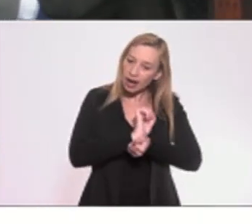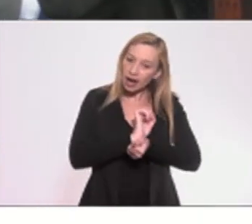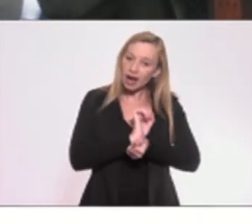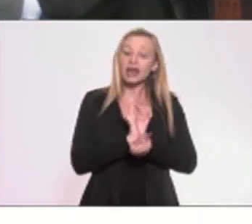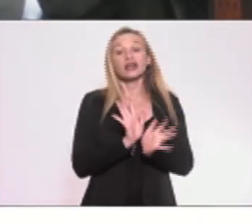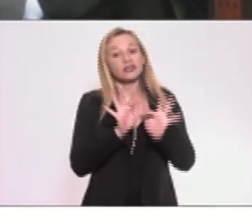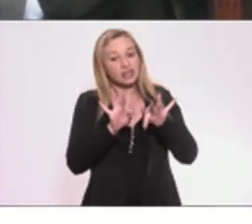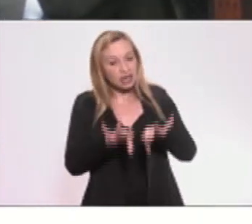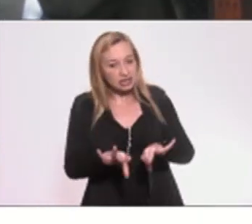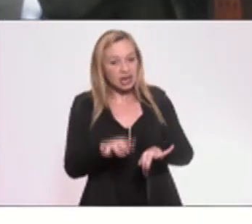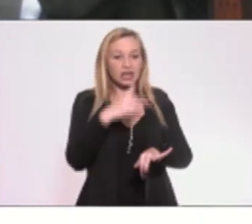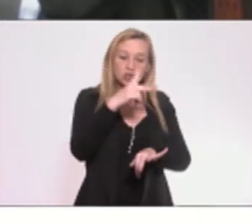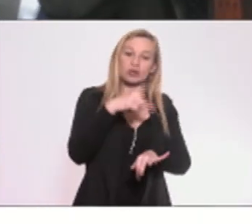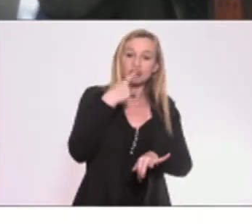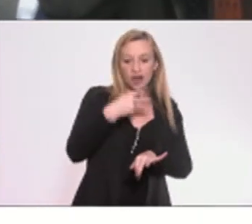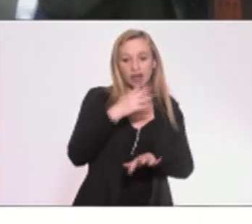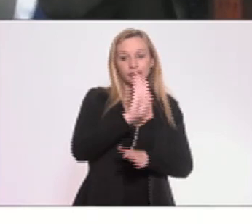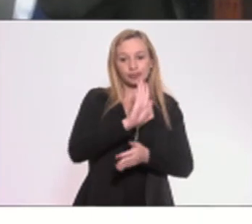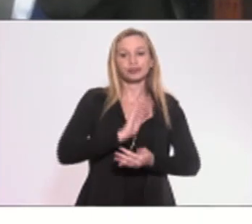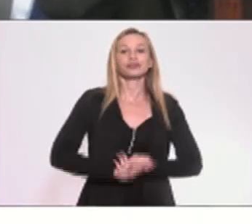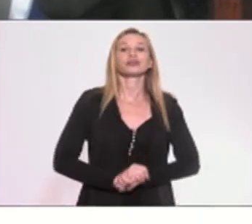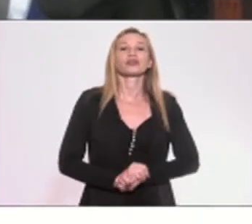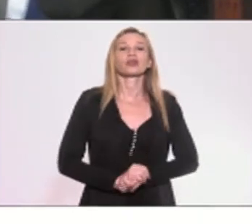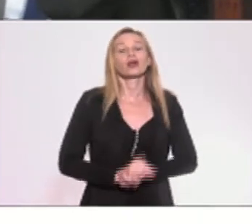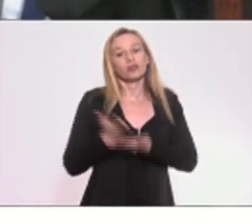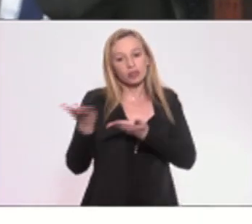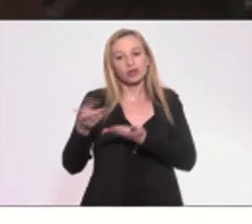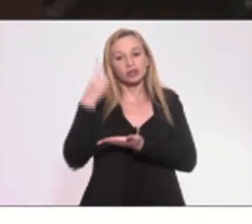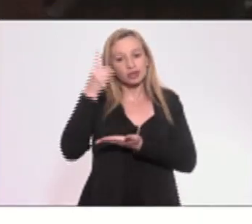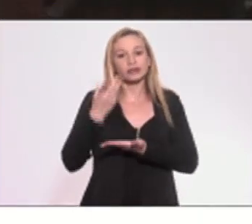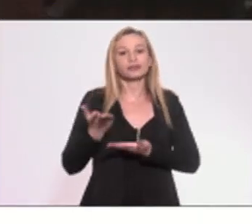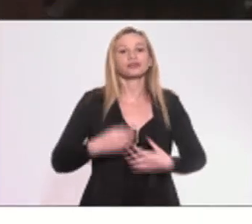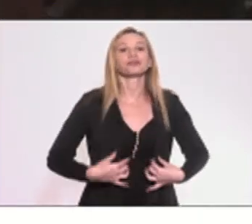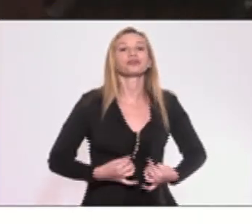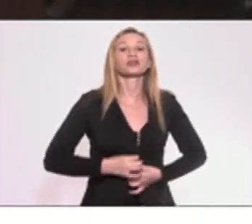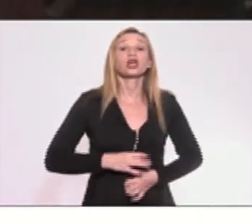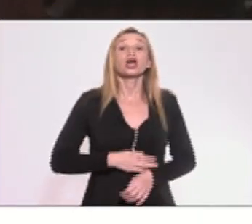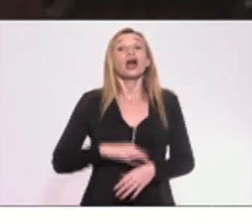por favor, seguir com a sua linha de raciocínio. Por favor, deputado. Então,